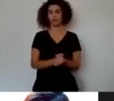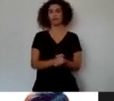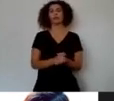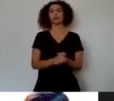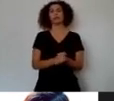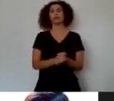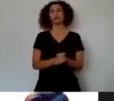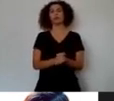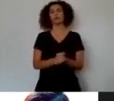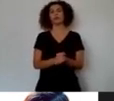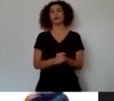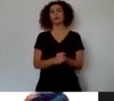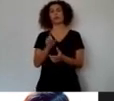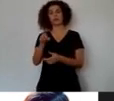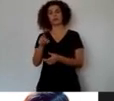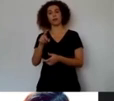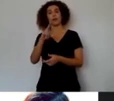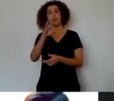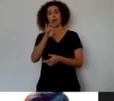tudo isso que vocês produzem,